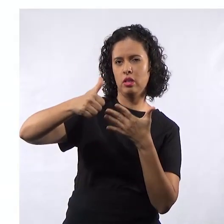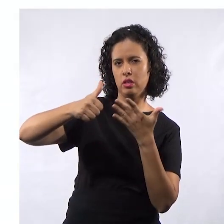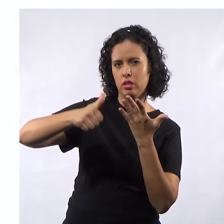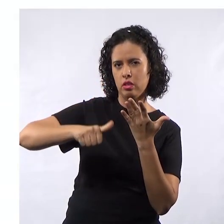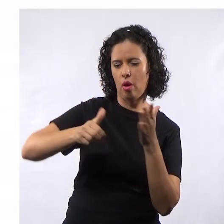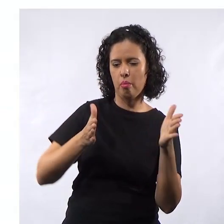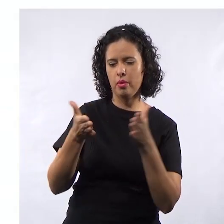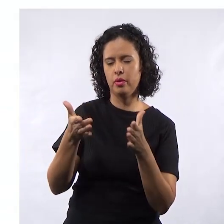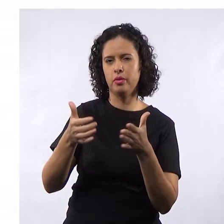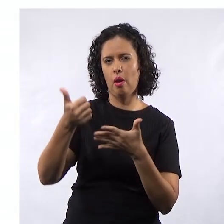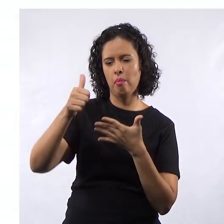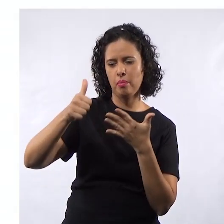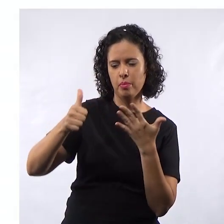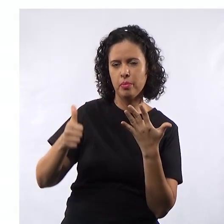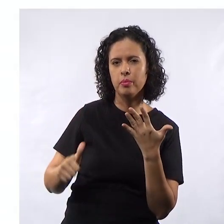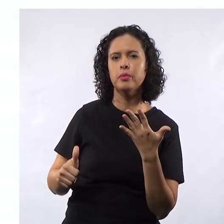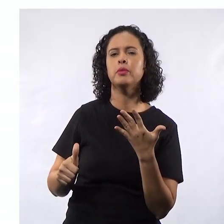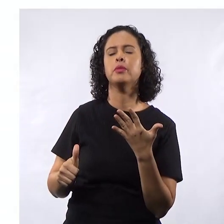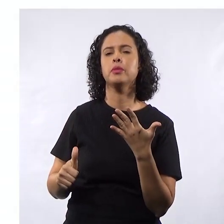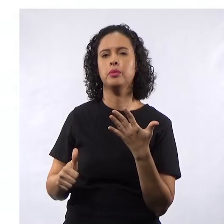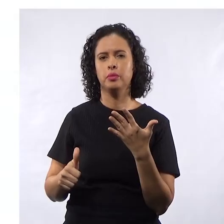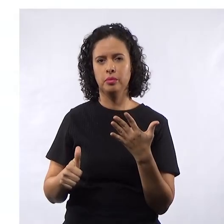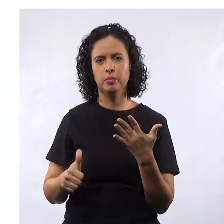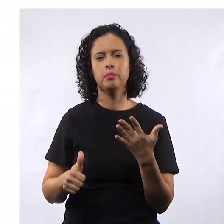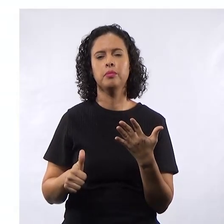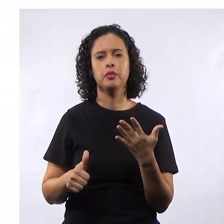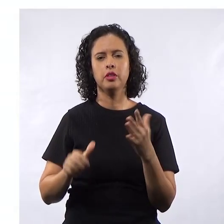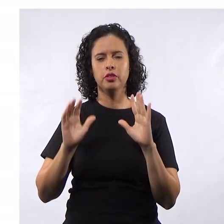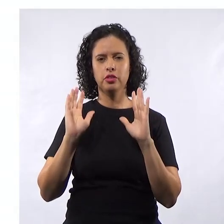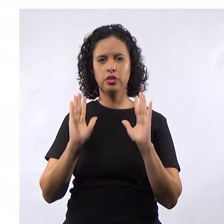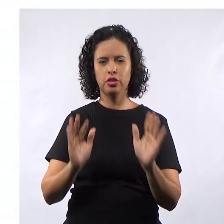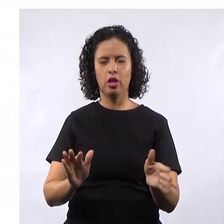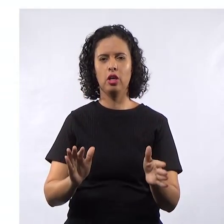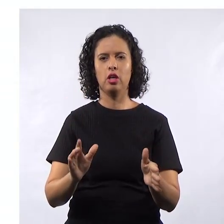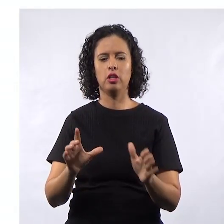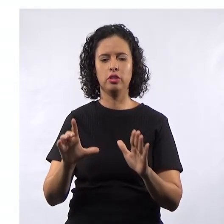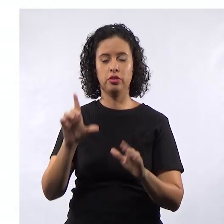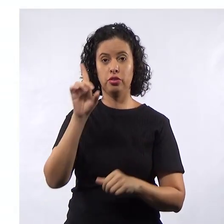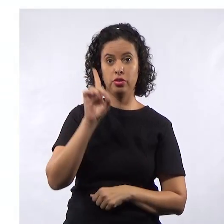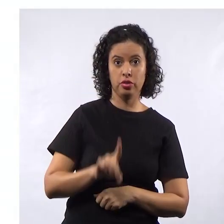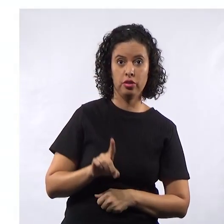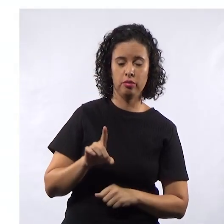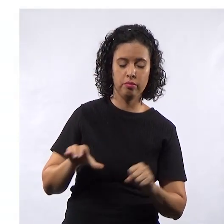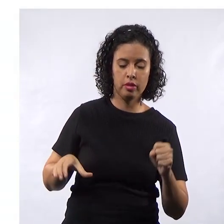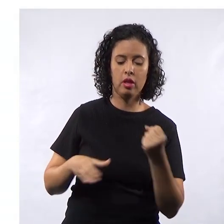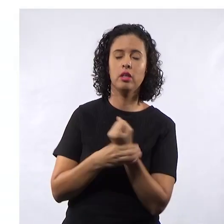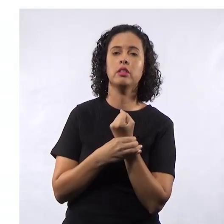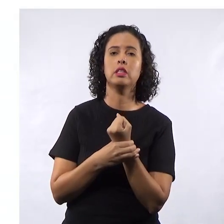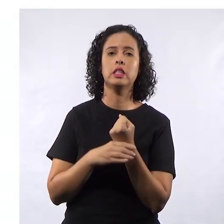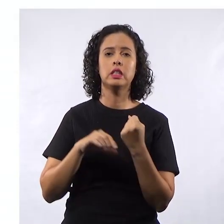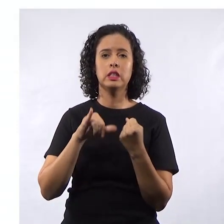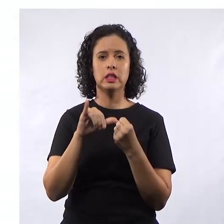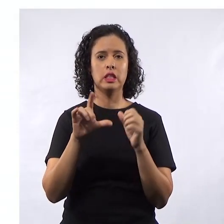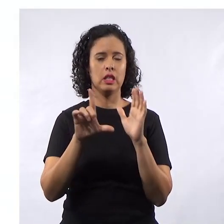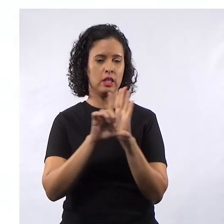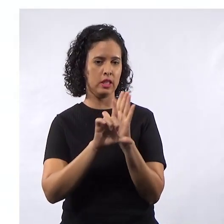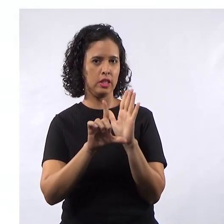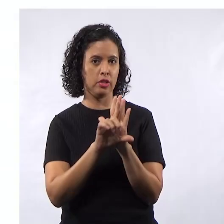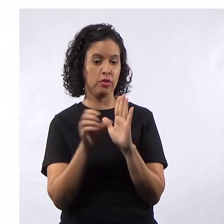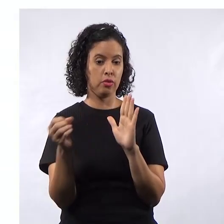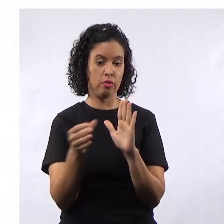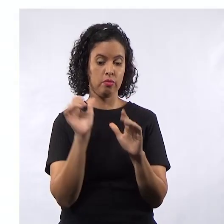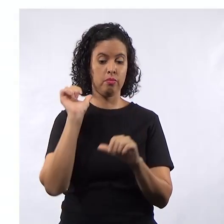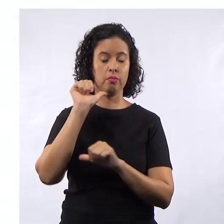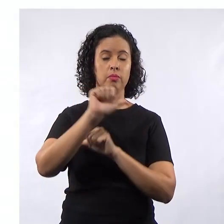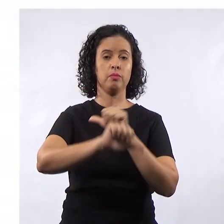ali da avaliação do estágio probatório, já estou ali com aquele direito adquirido, né? Ou seja, se surgir uma lei aí nova